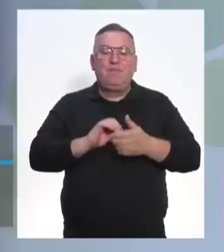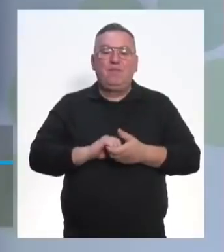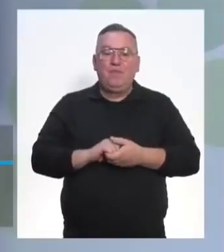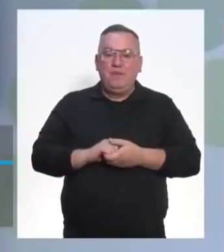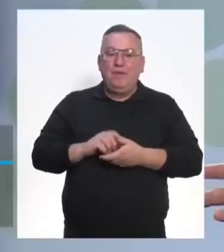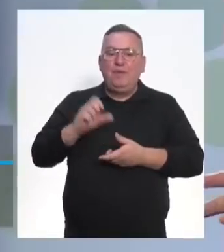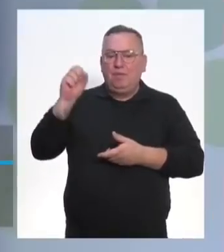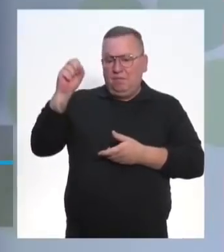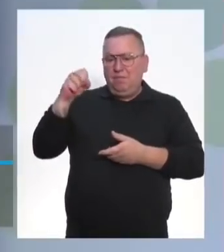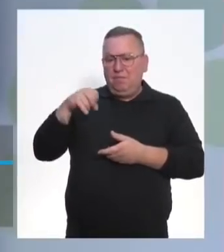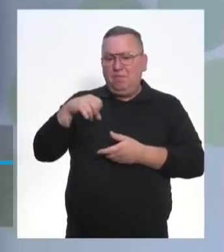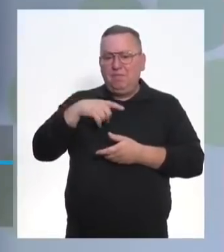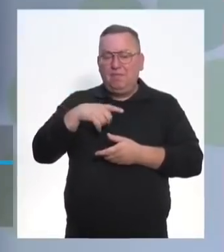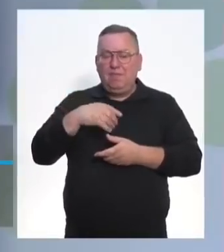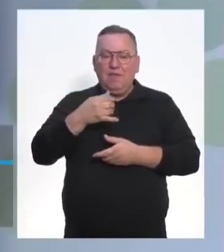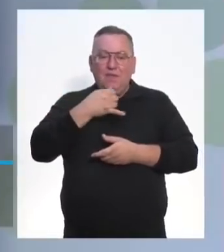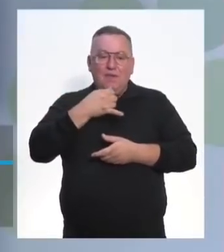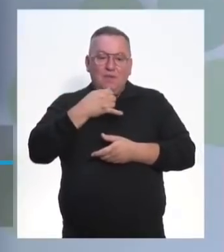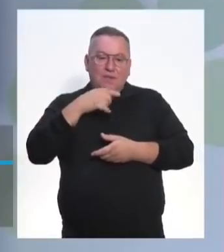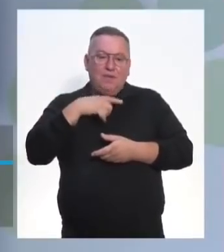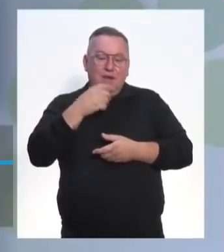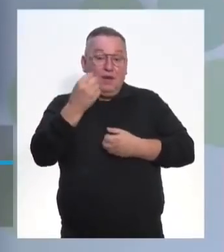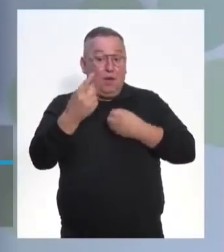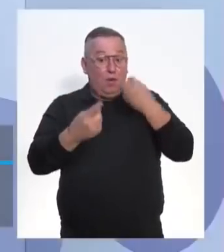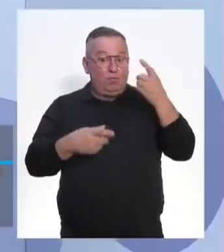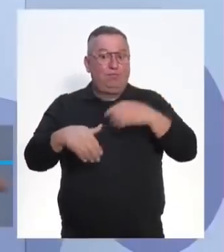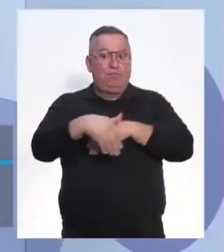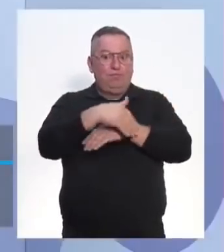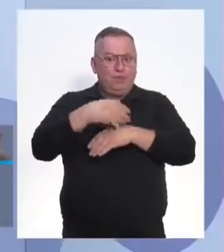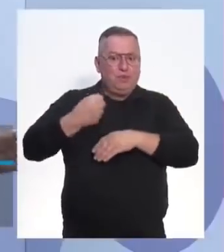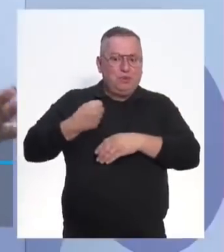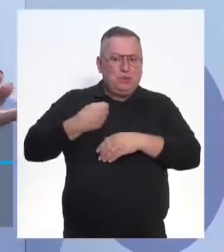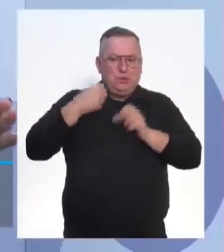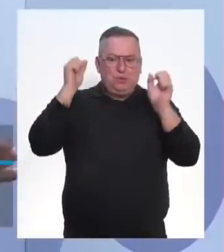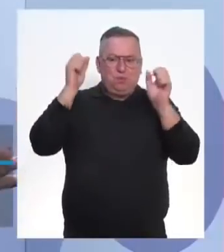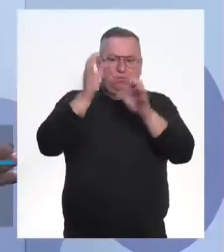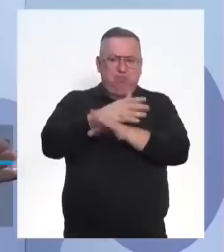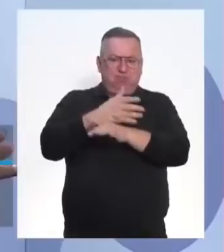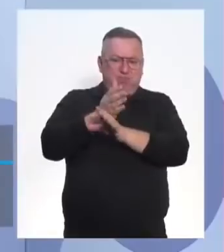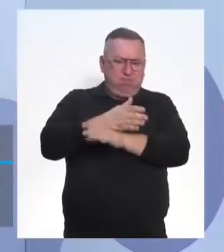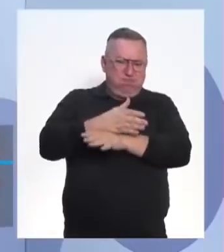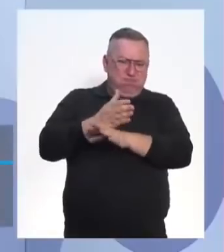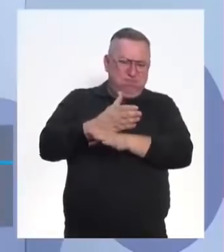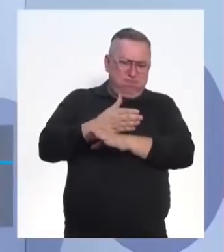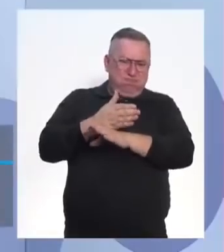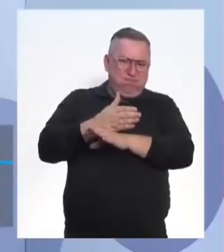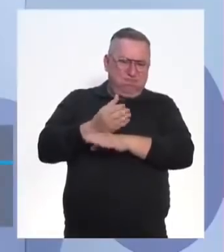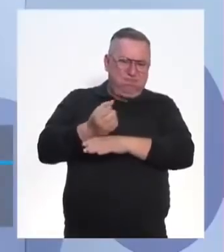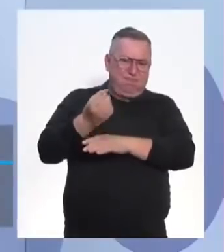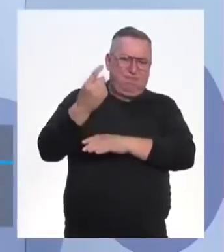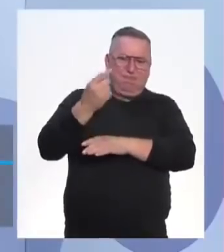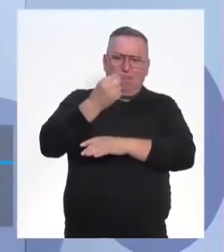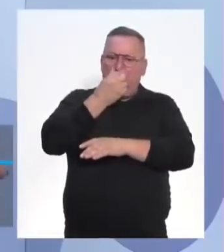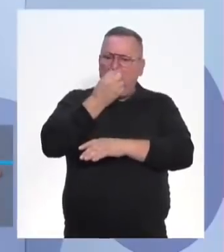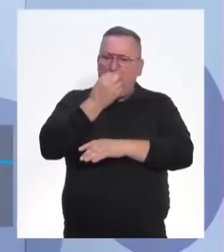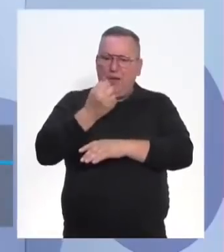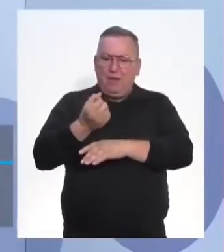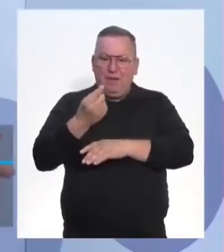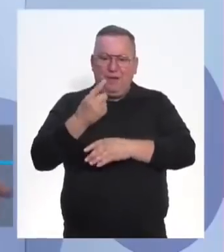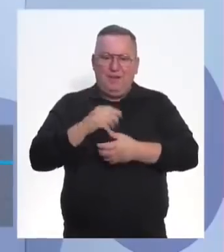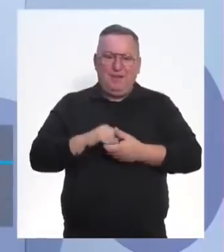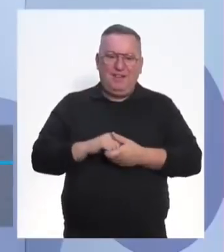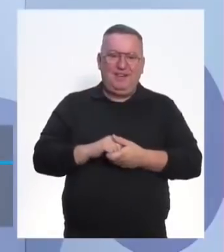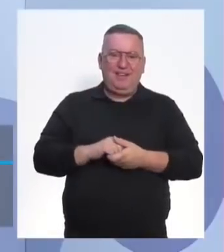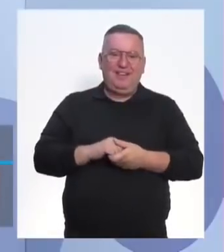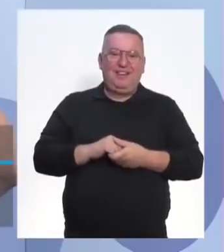essa. Infelizmente, a gente tem algumas ruas aí que a numeração é um negócio meio estranho. Meio várzea, né? É, como diz você, meio